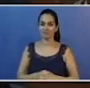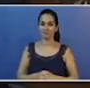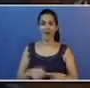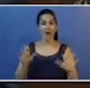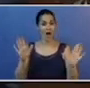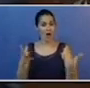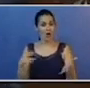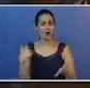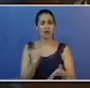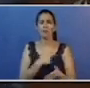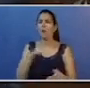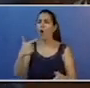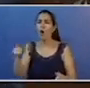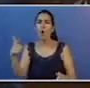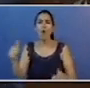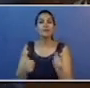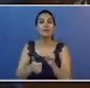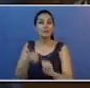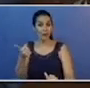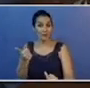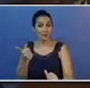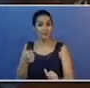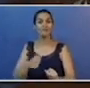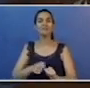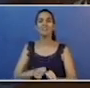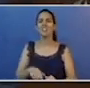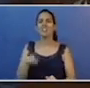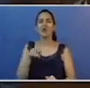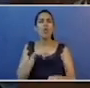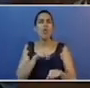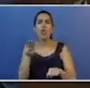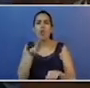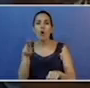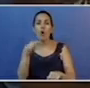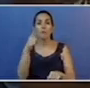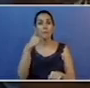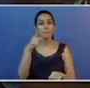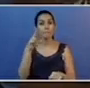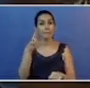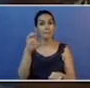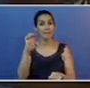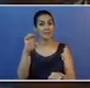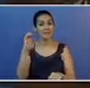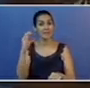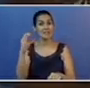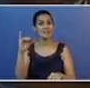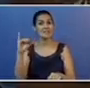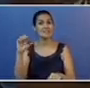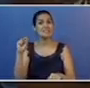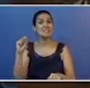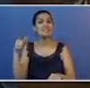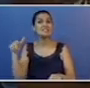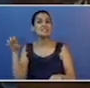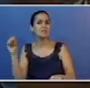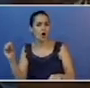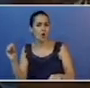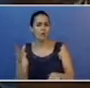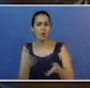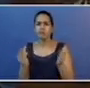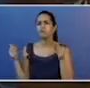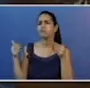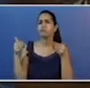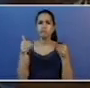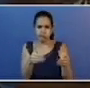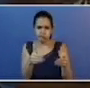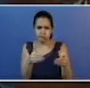Agora nós vamos para um outro tipo de esporte, que é o chamado esporte de precisão. Então algo que envolve precisão é algo que tem que ser